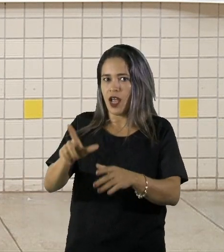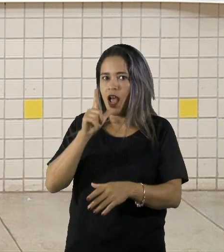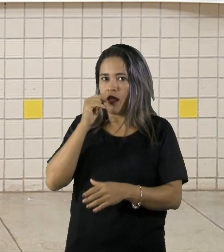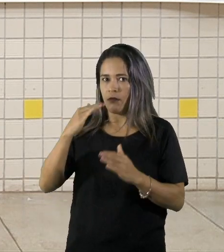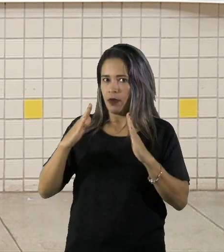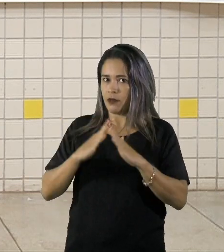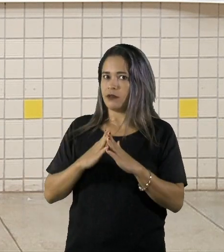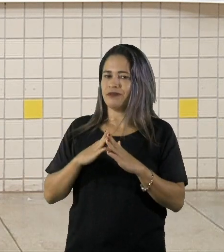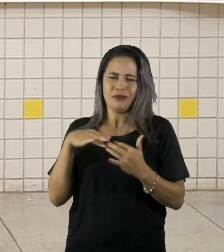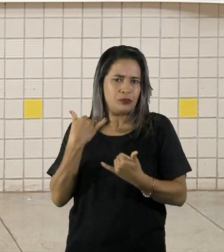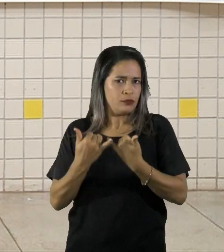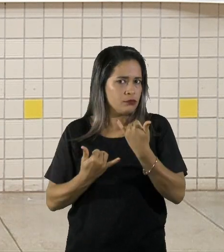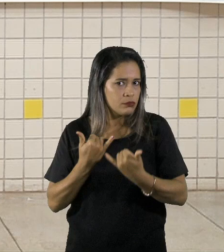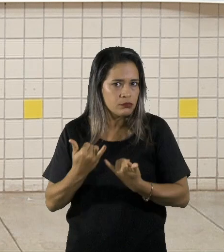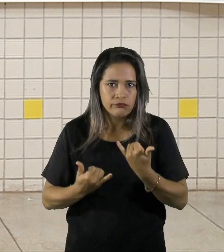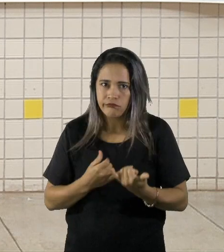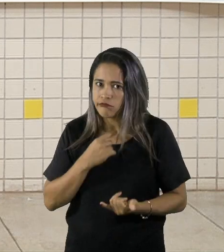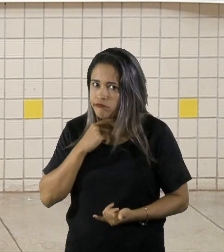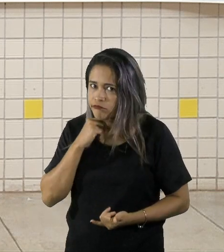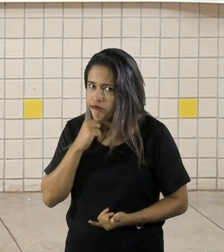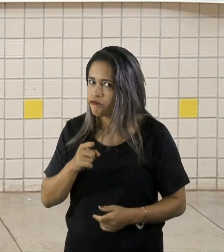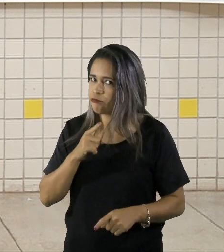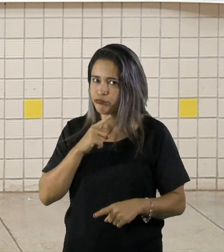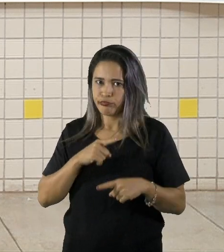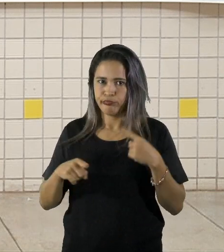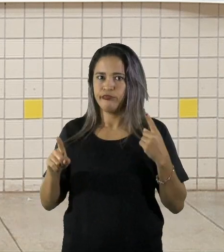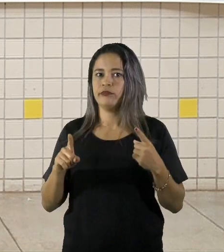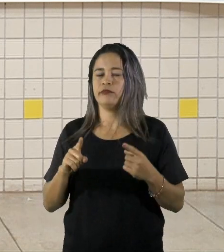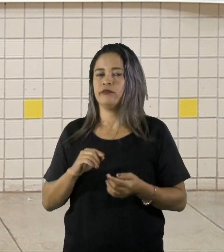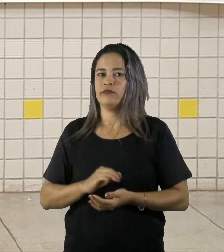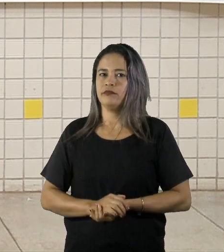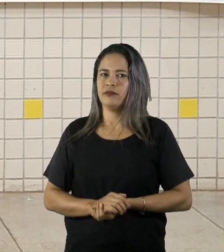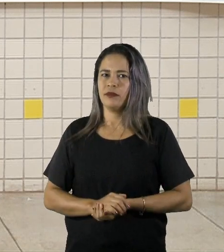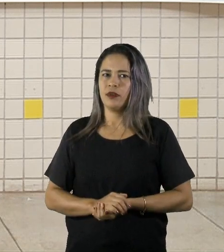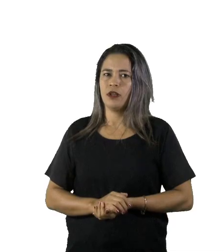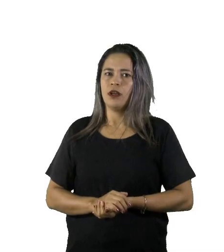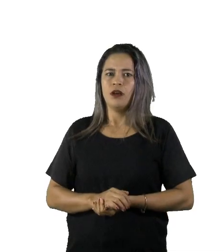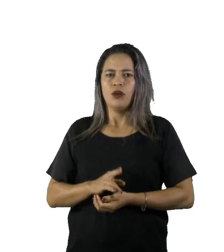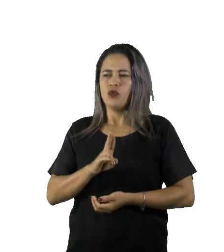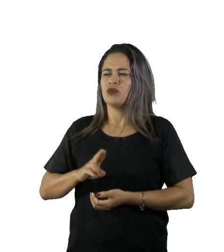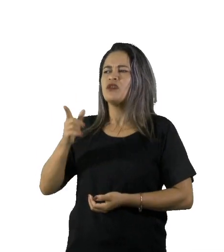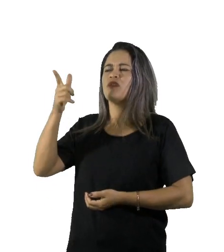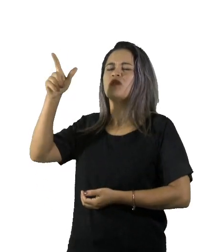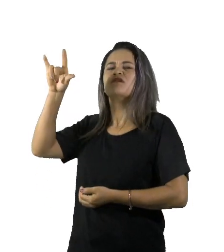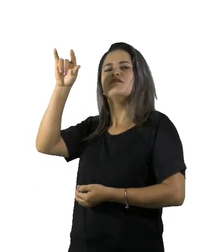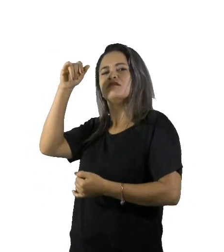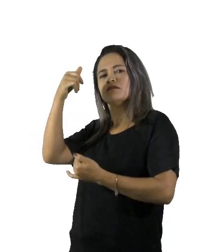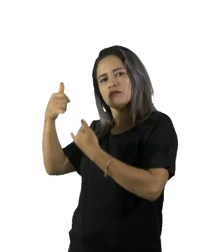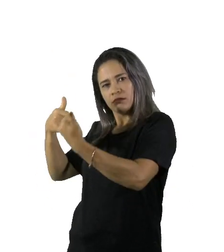não dá para brincar com água. Então a gente tem que usar a nossa imaginação e fazer outras brincadeiras.